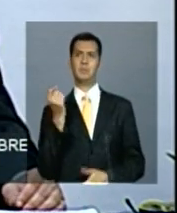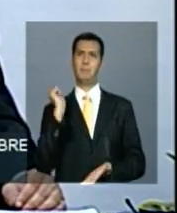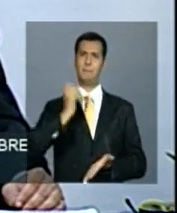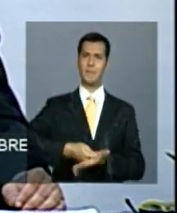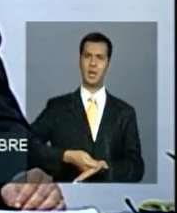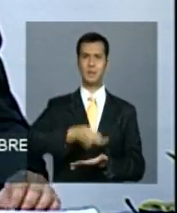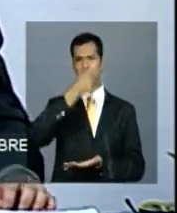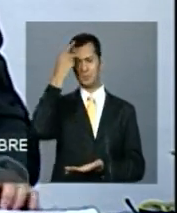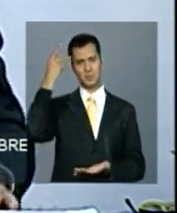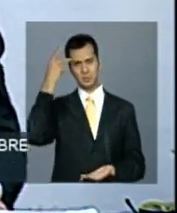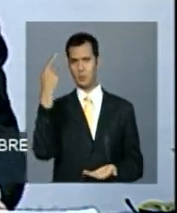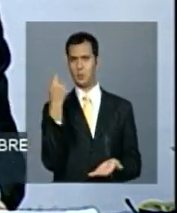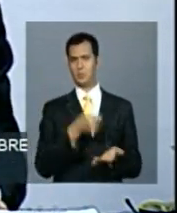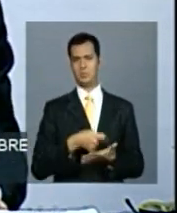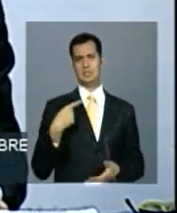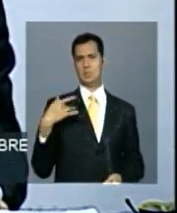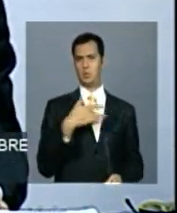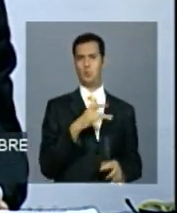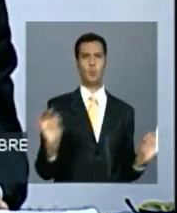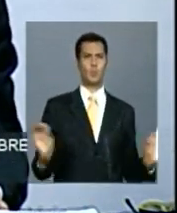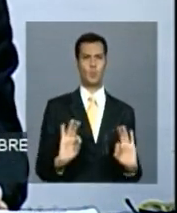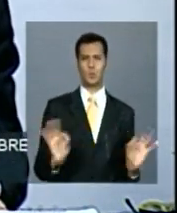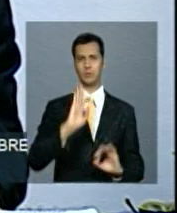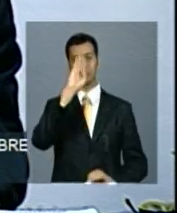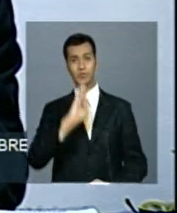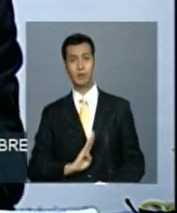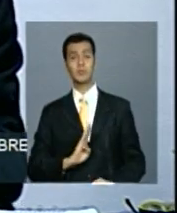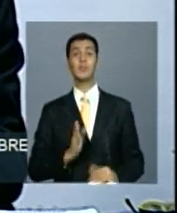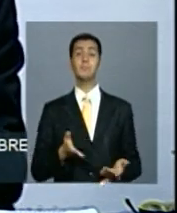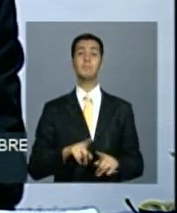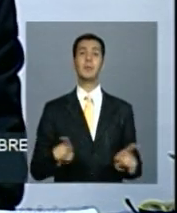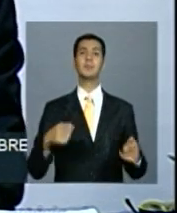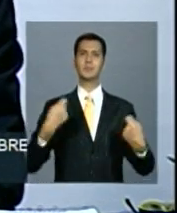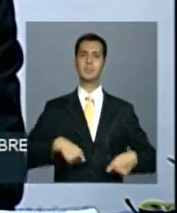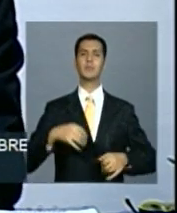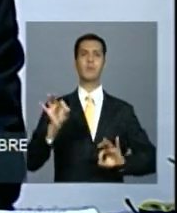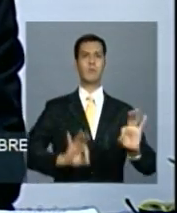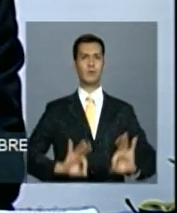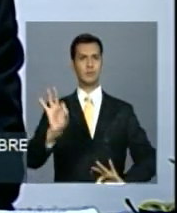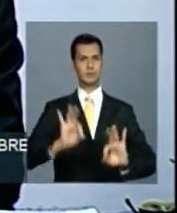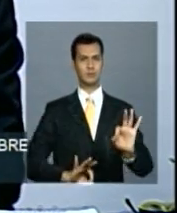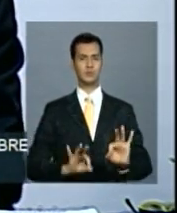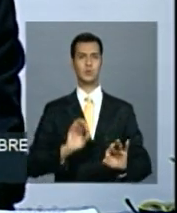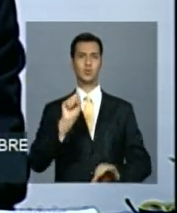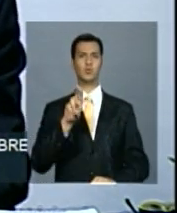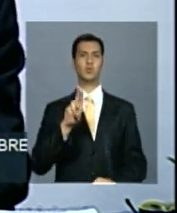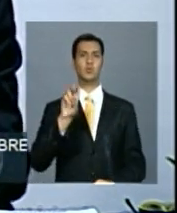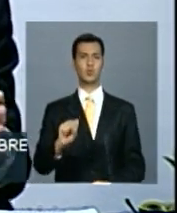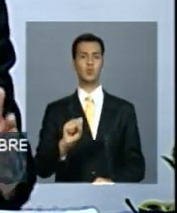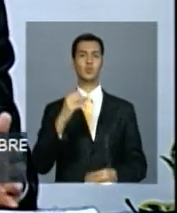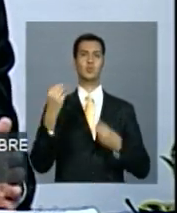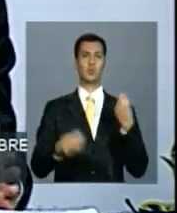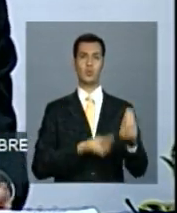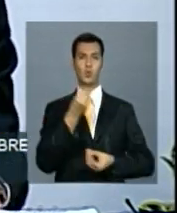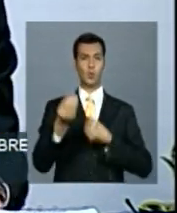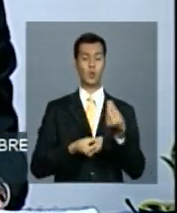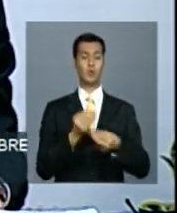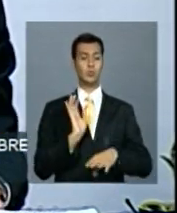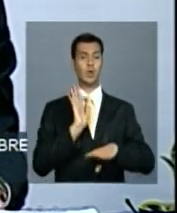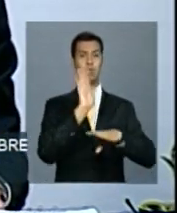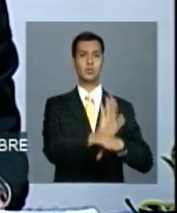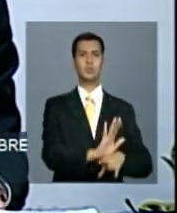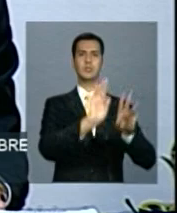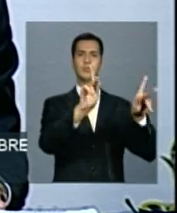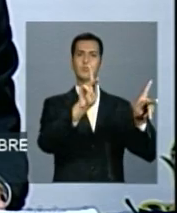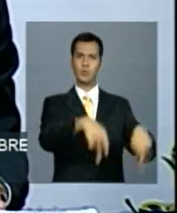população poderia ter com assistência saúde era necessário reorganizar o SUS para chegar nessa população